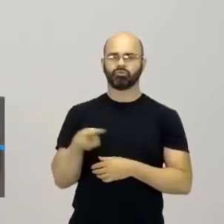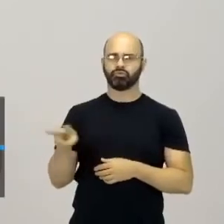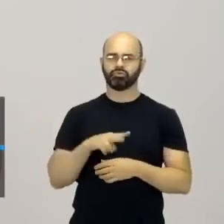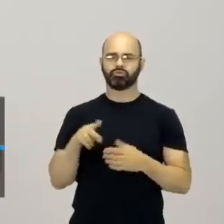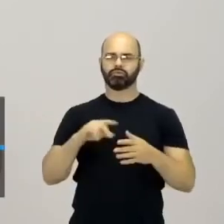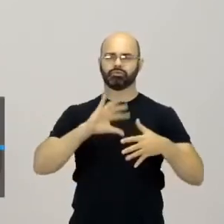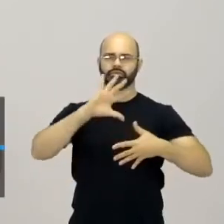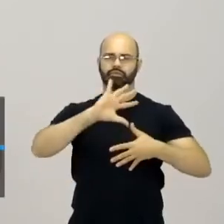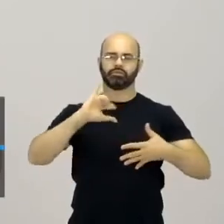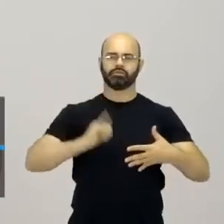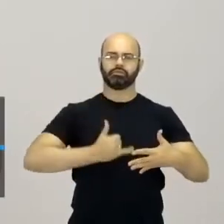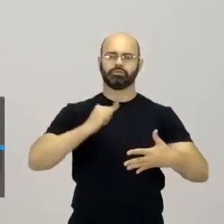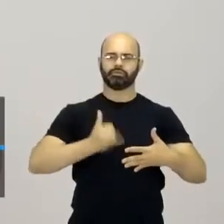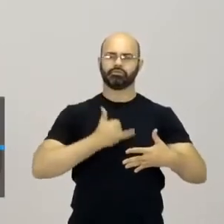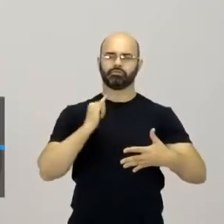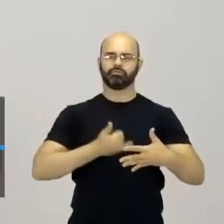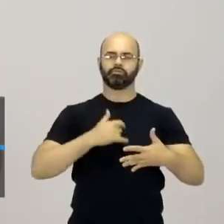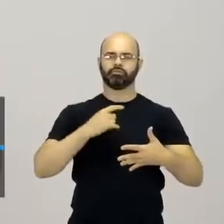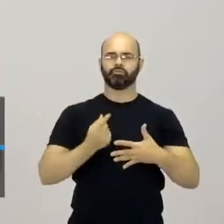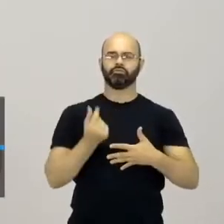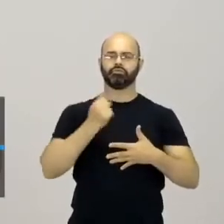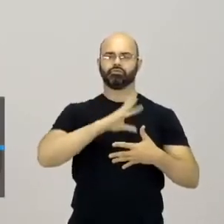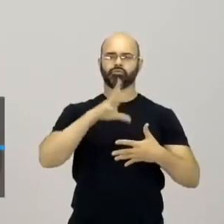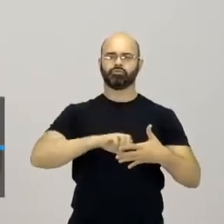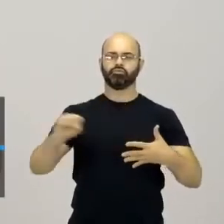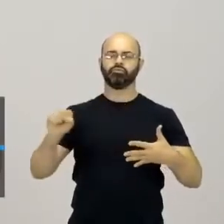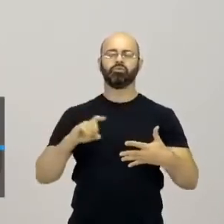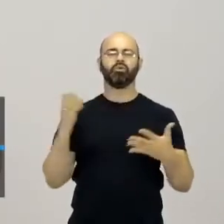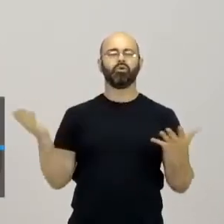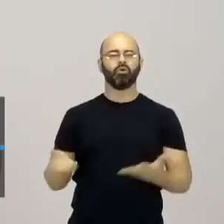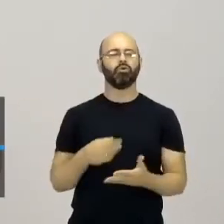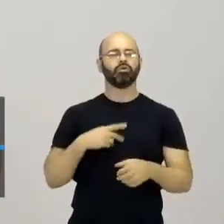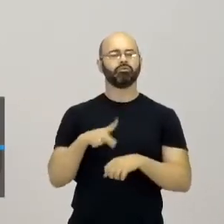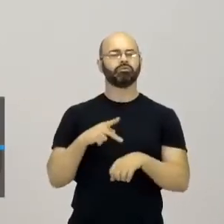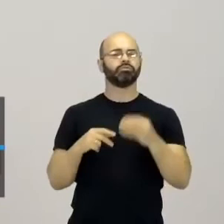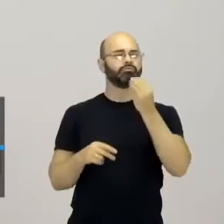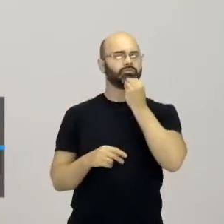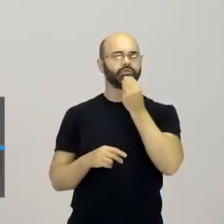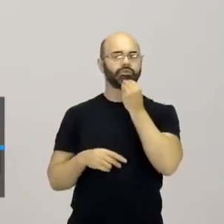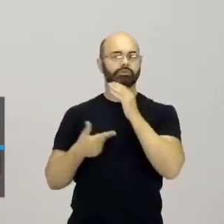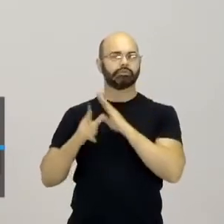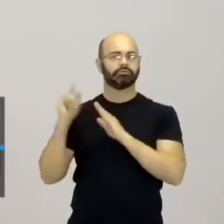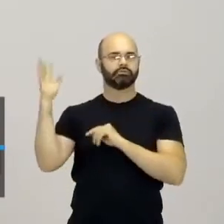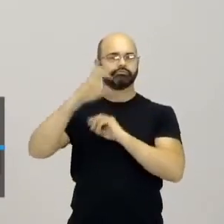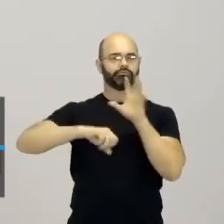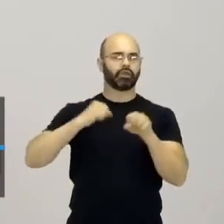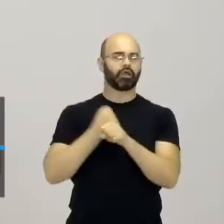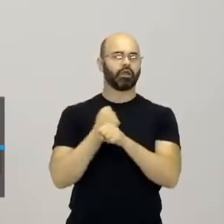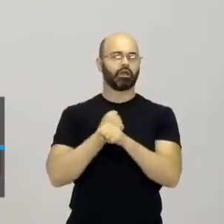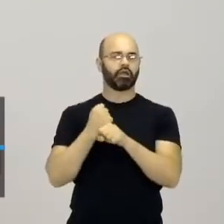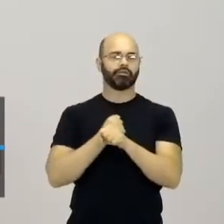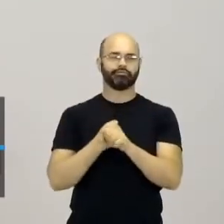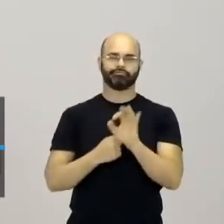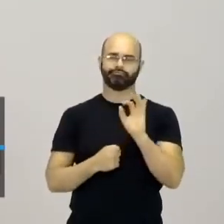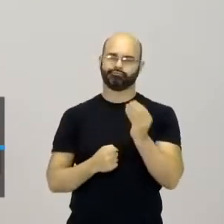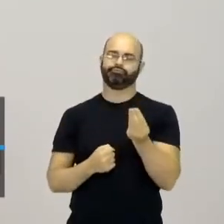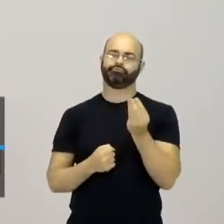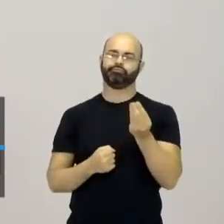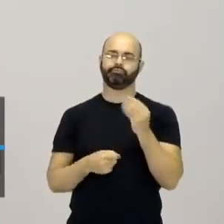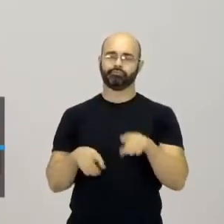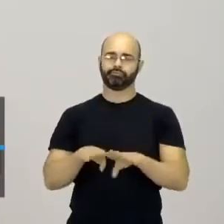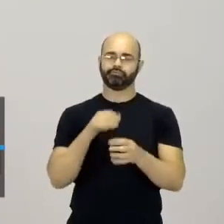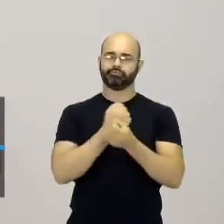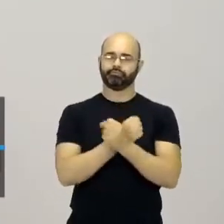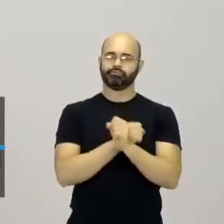da América, levando todas as riquezas. Perfeito. Hoje, nosso país poderia ter uma situação melhor se não fosse esses anos de exploração absurda. Sem falar na escravidão